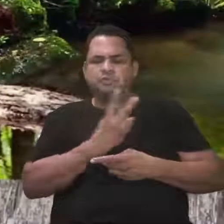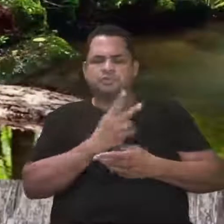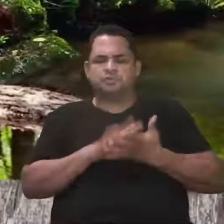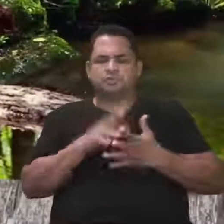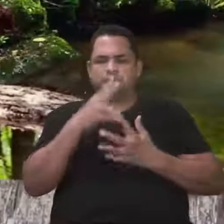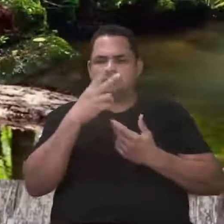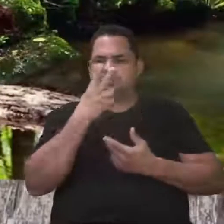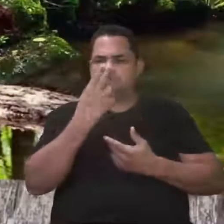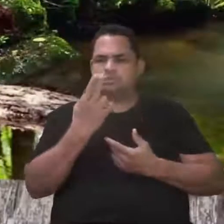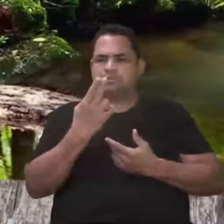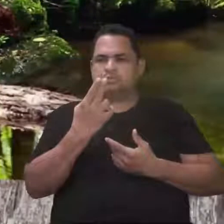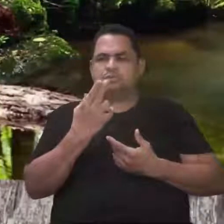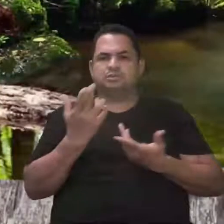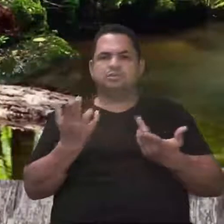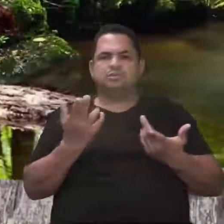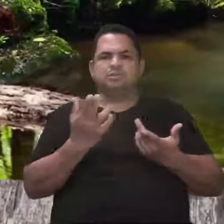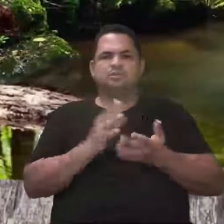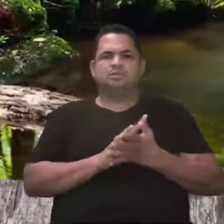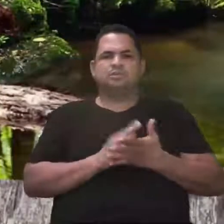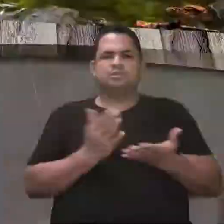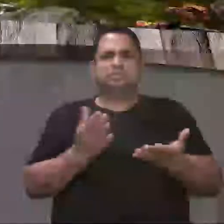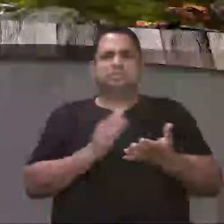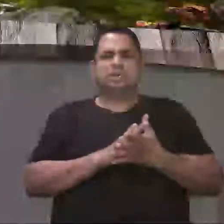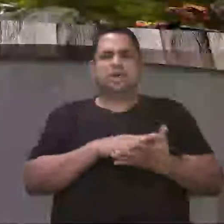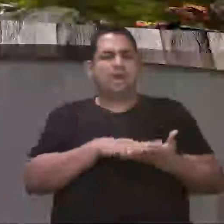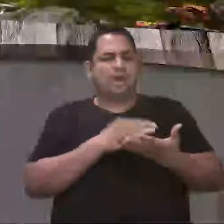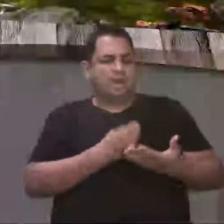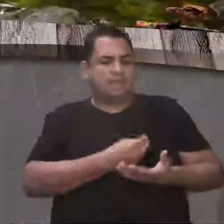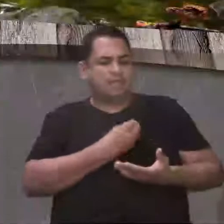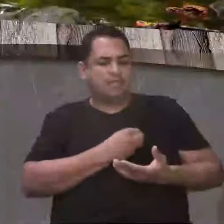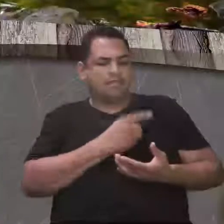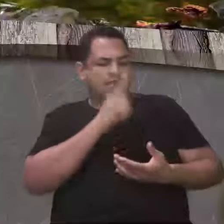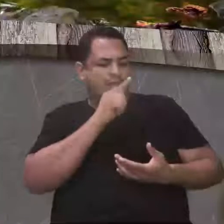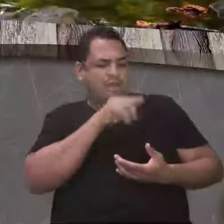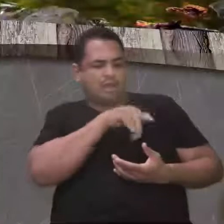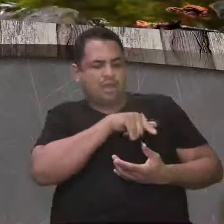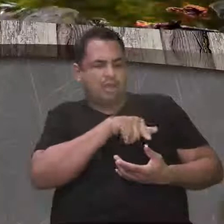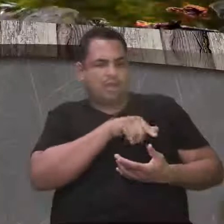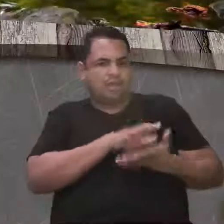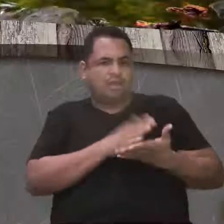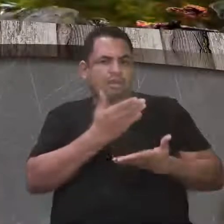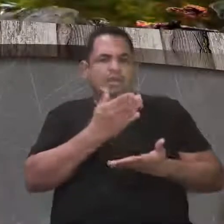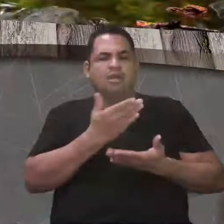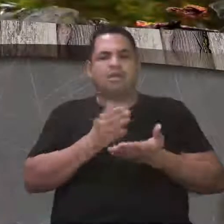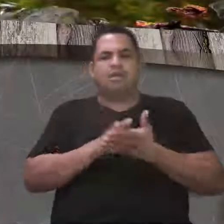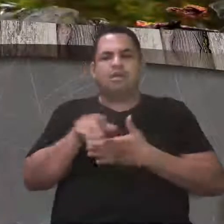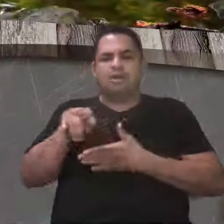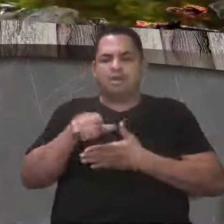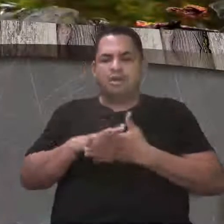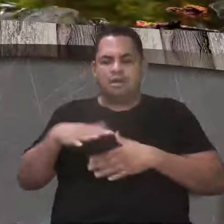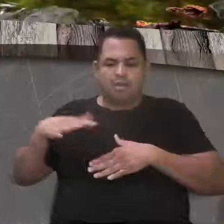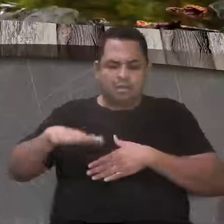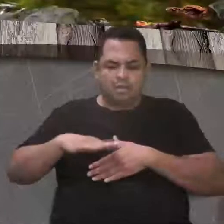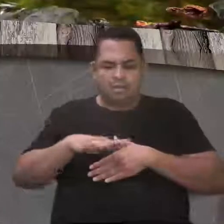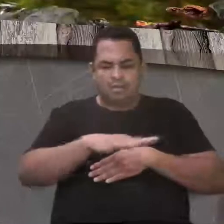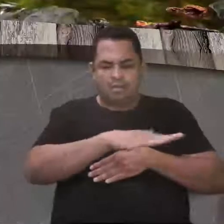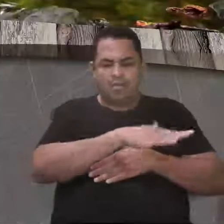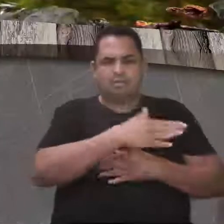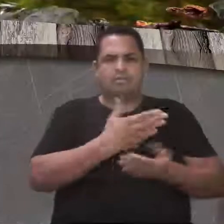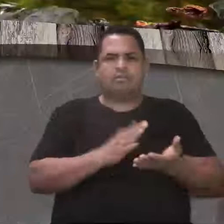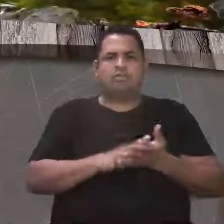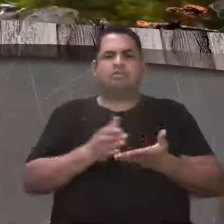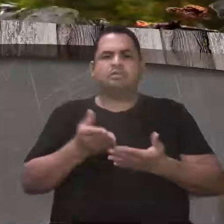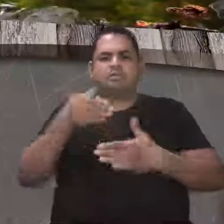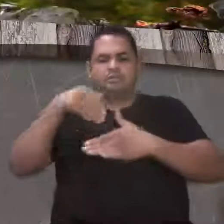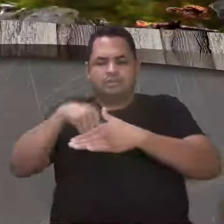Aí a gente vai lembrar. Ele é aquático. Ele é arborícola. Ele é rastejante. Ele